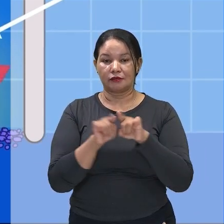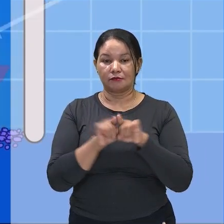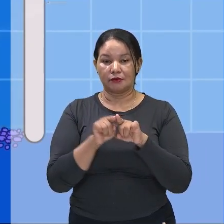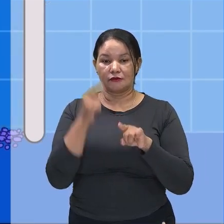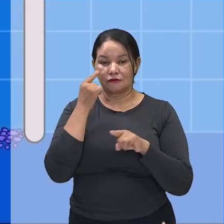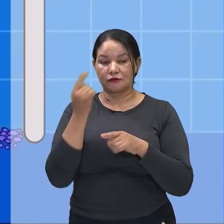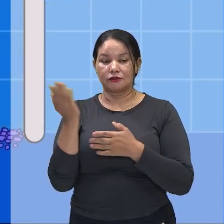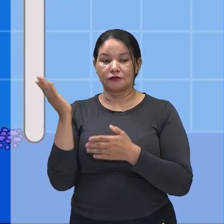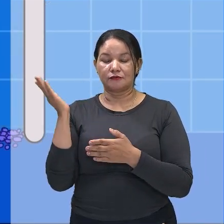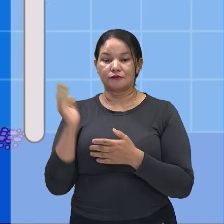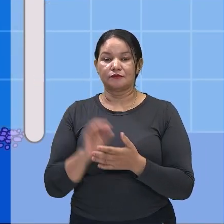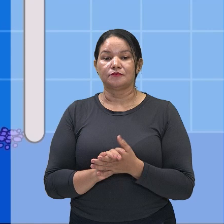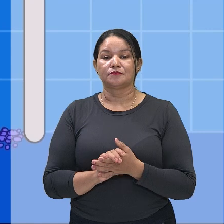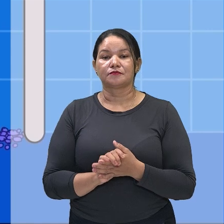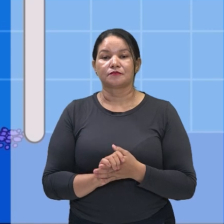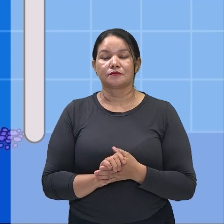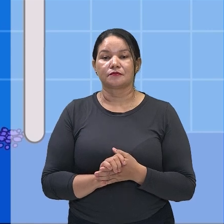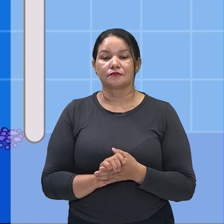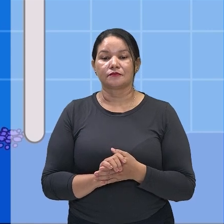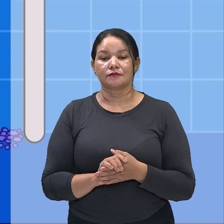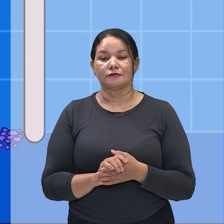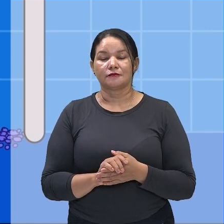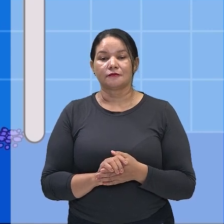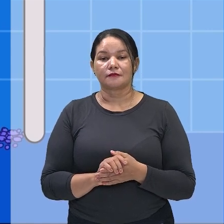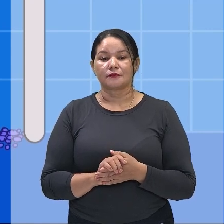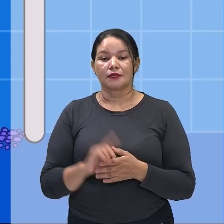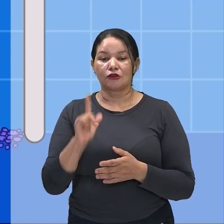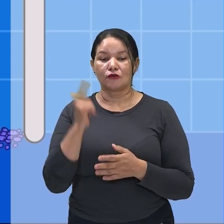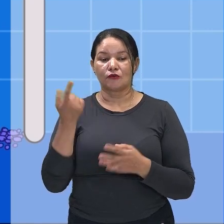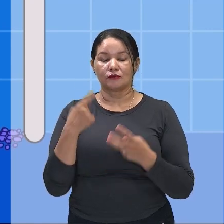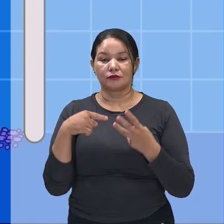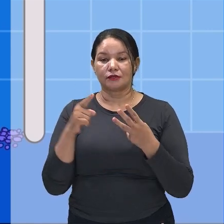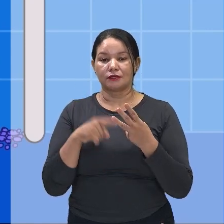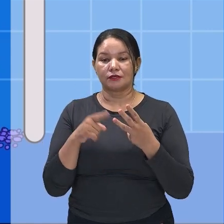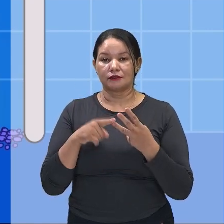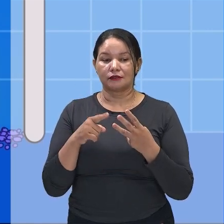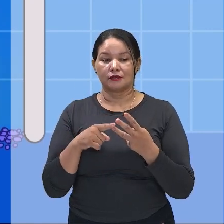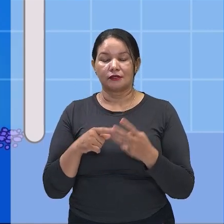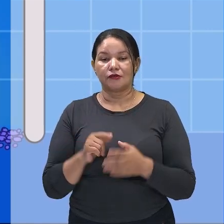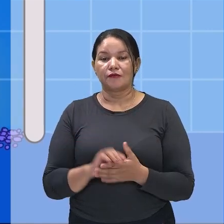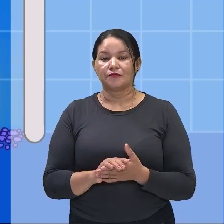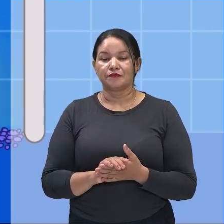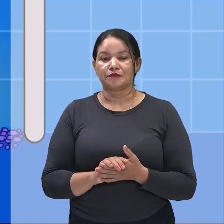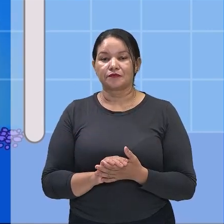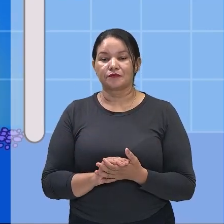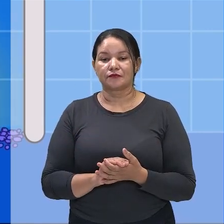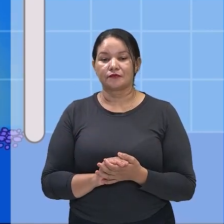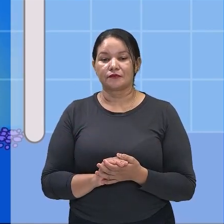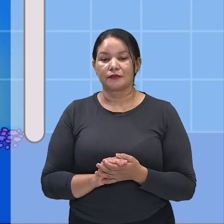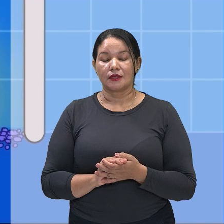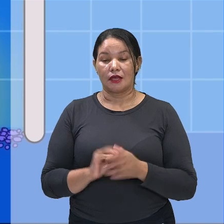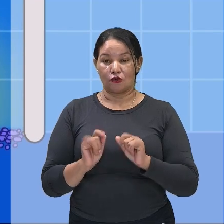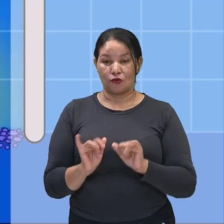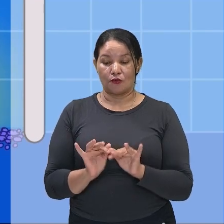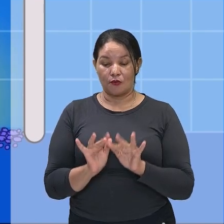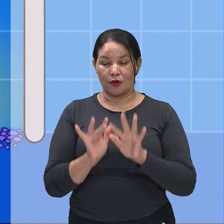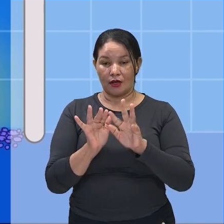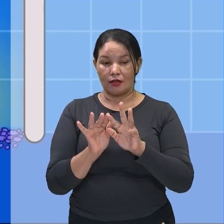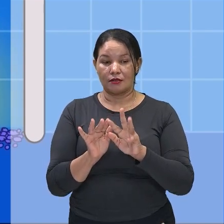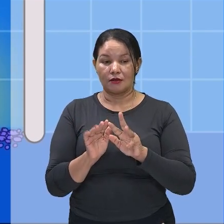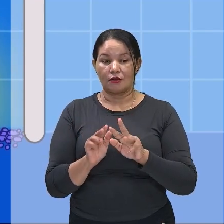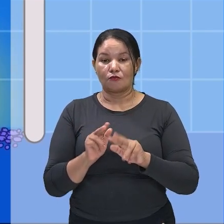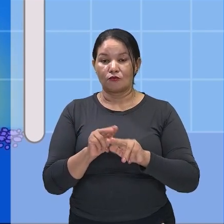partículas. E a radiação é a transferência de calor por meio das ondas